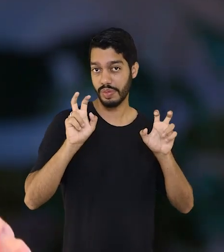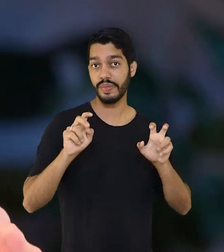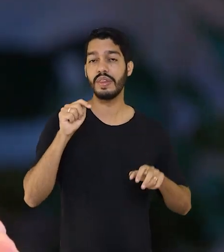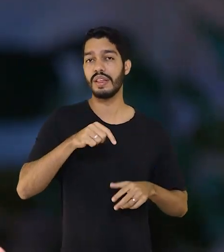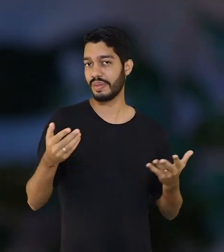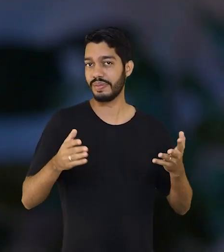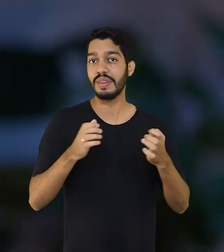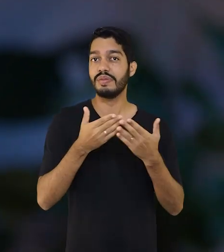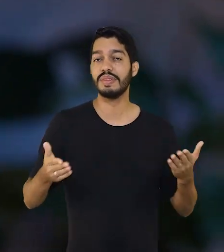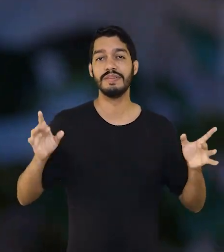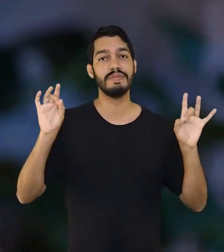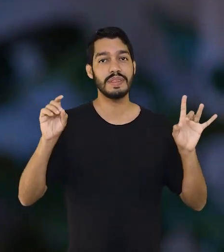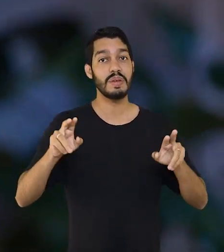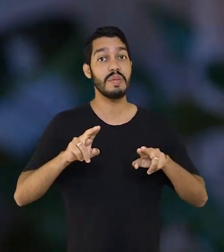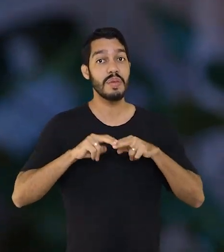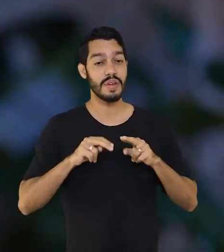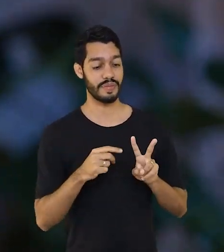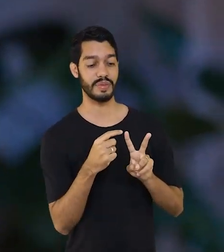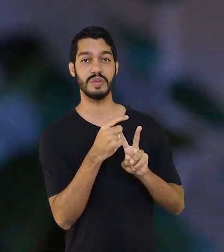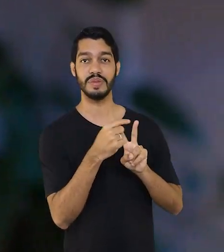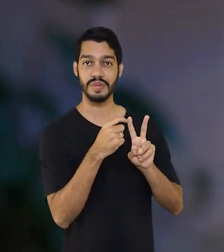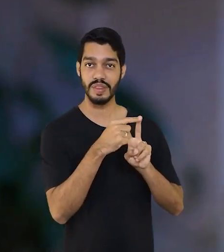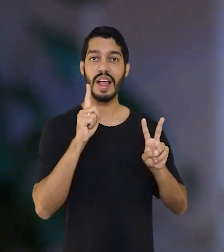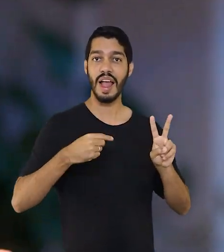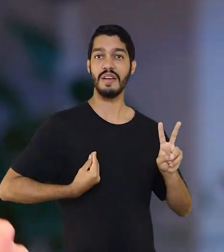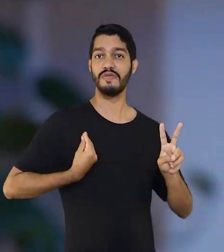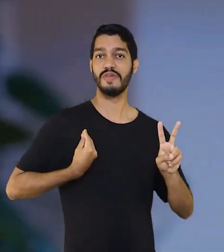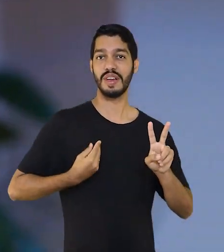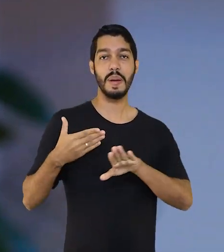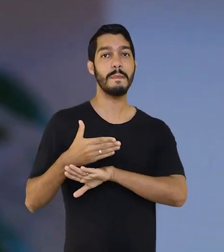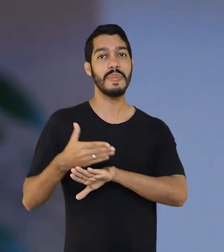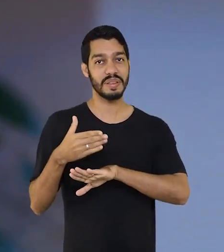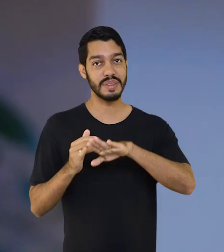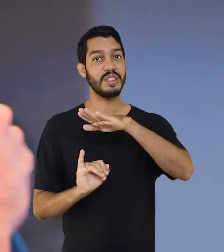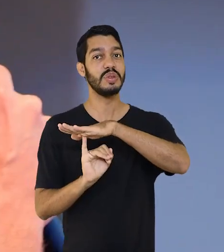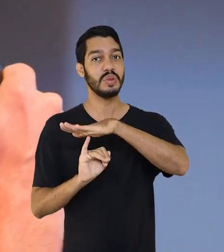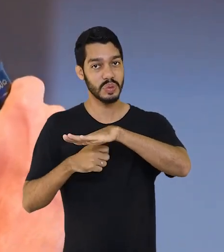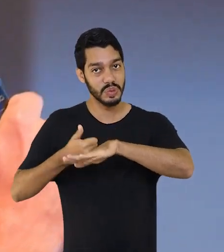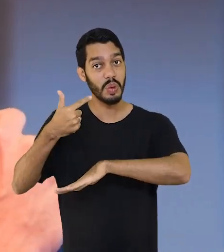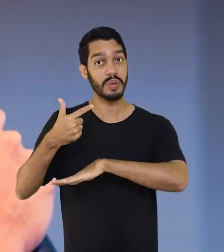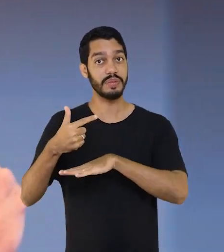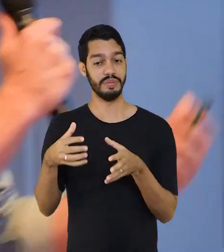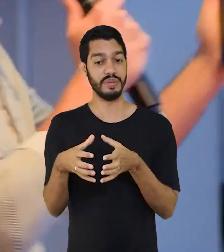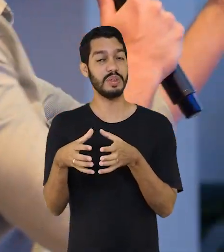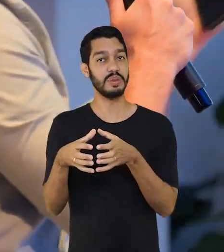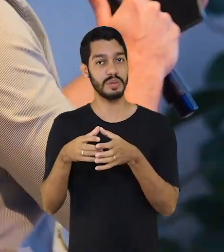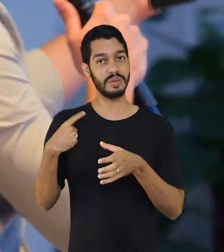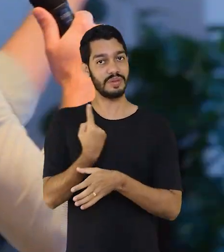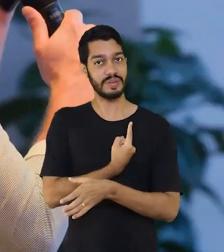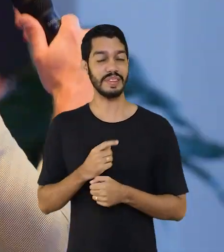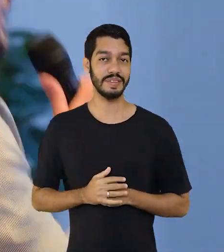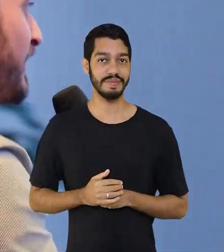tão especial porque tanto a Iona quanto o Jean são membros aqui do Instituto, então fazem parte do nosso grupo de membership. Então,